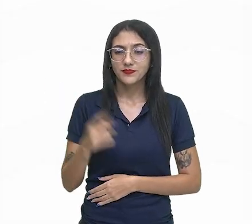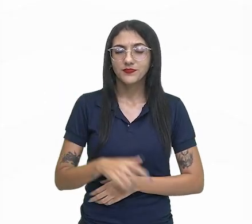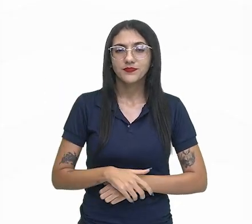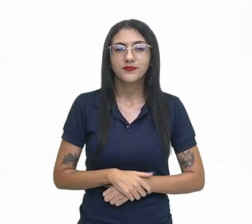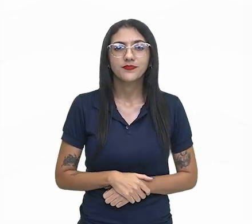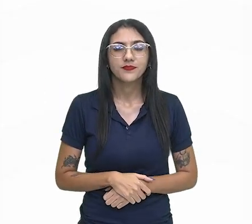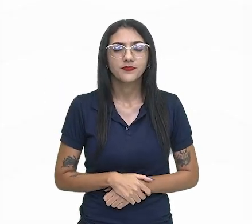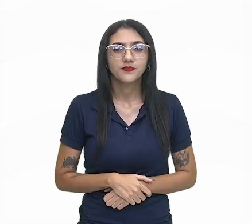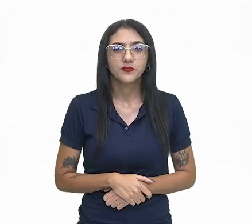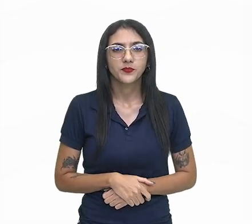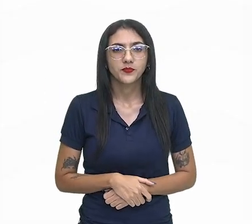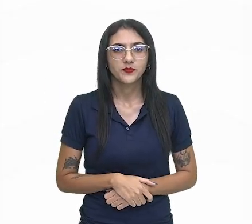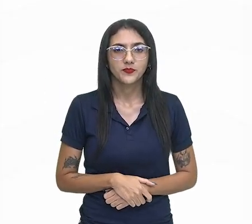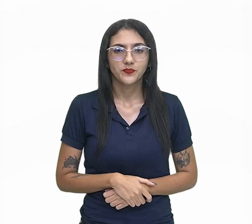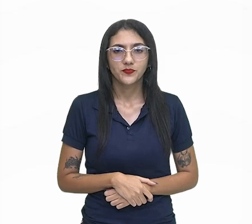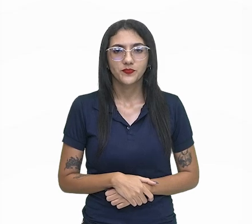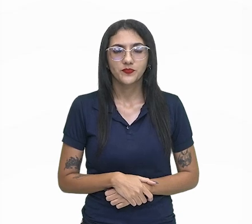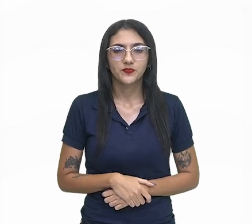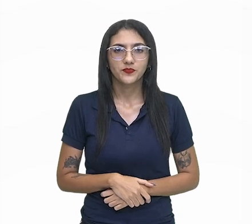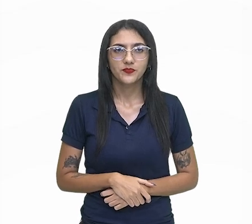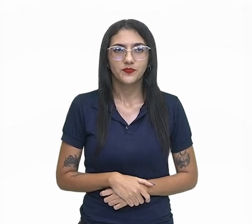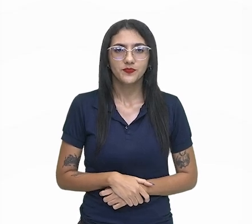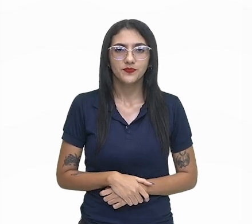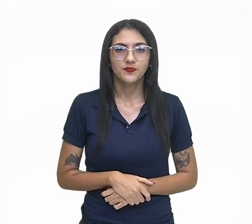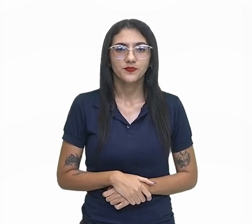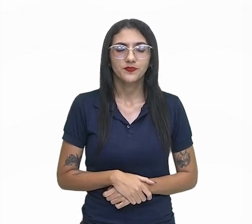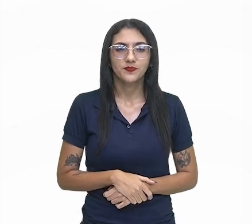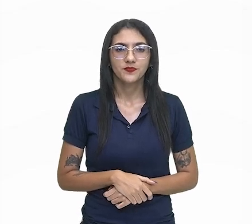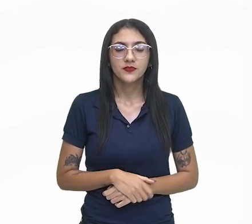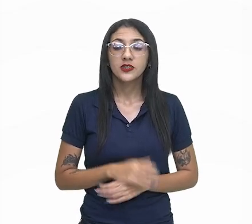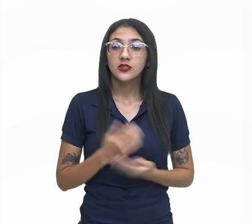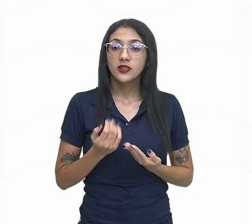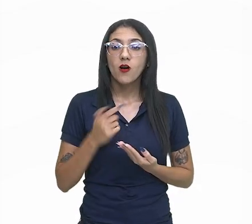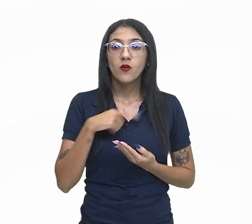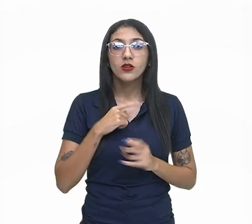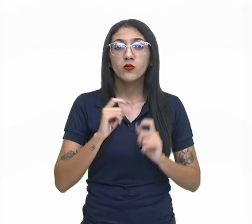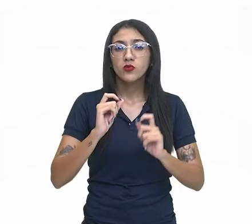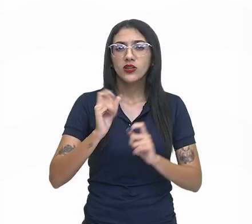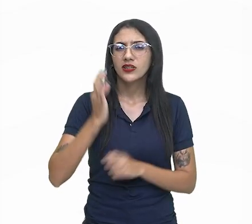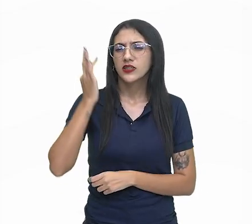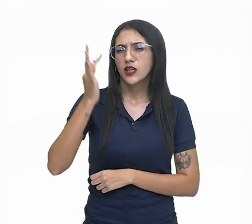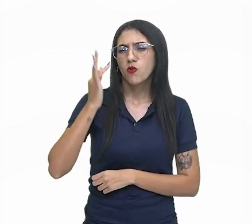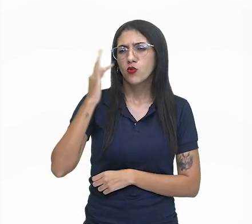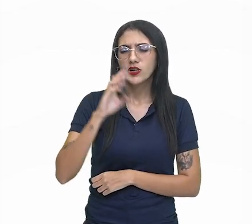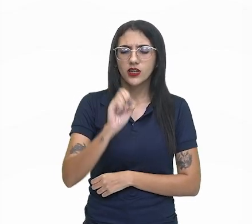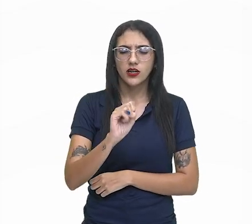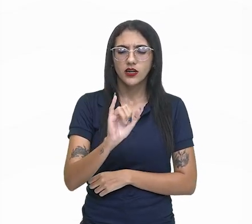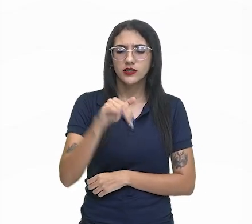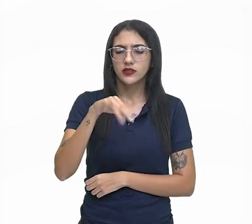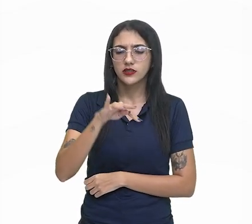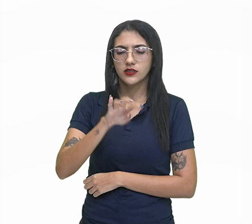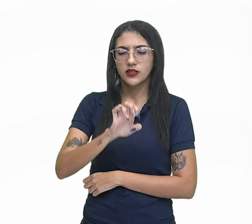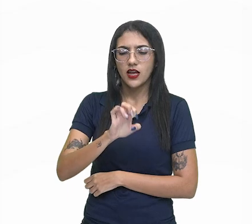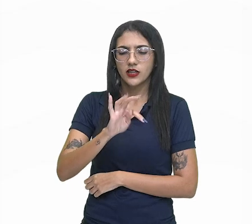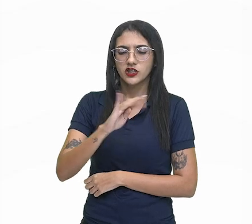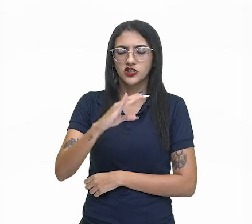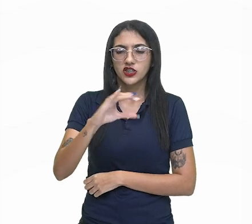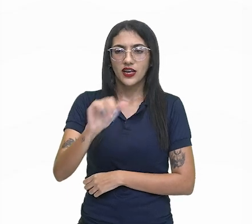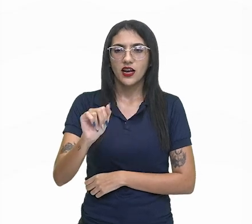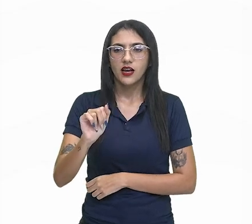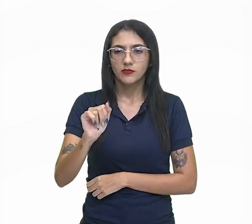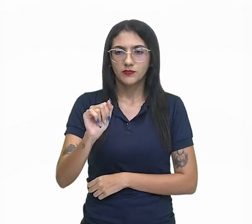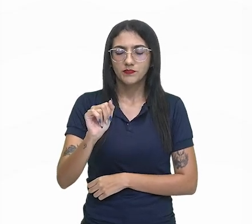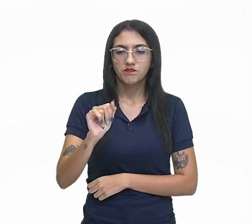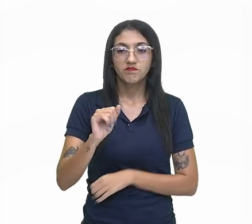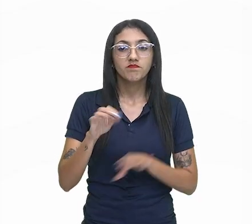que ele é chamado de teoria sintética da evolução. Também